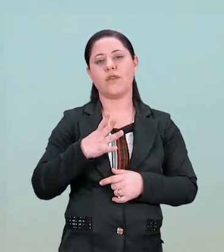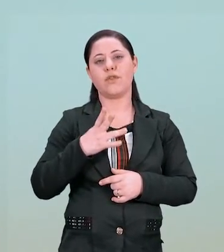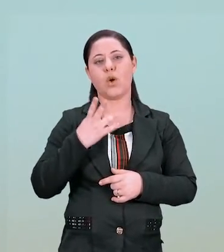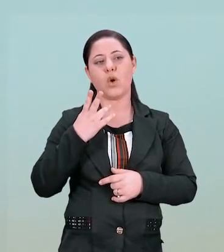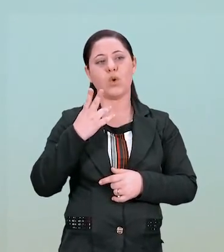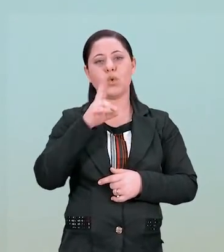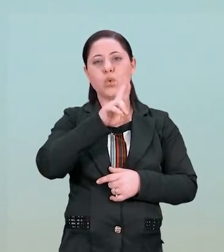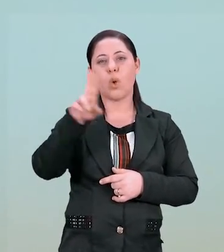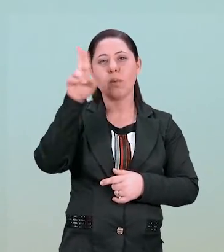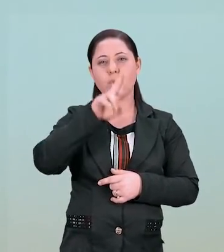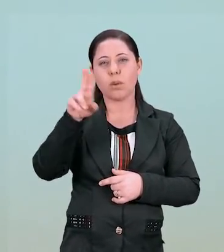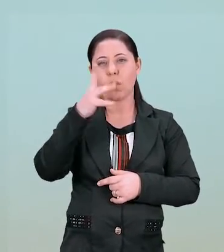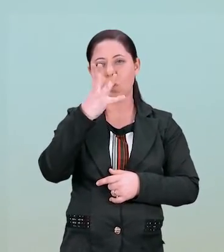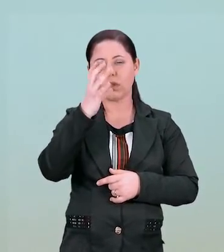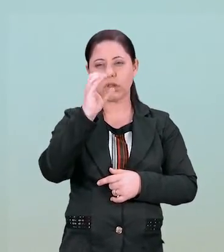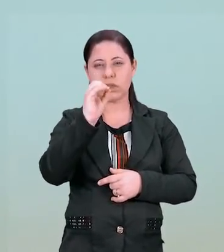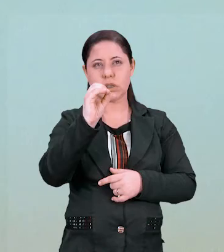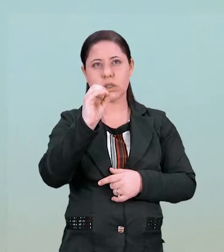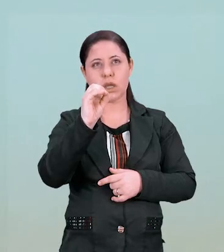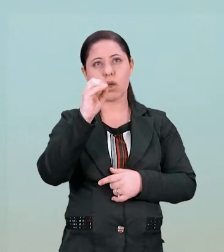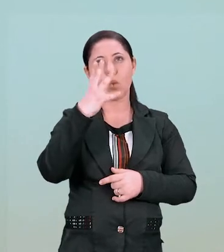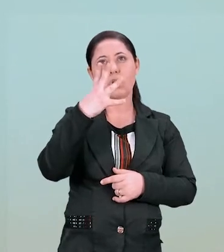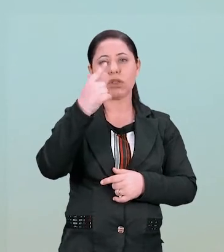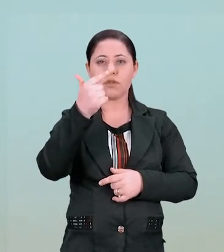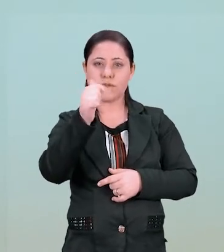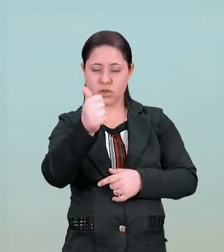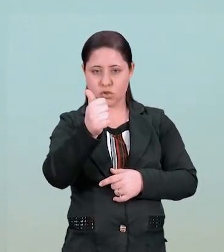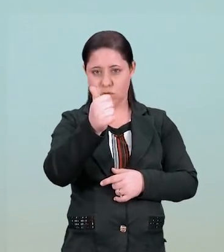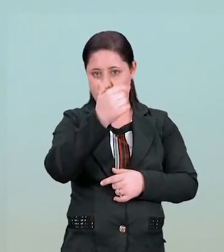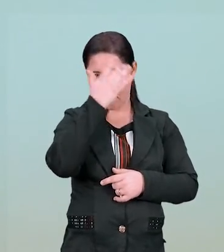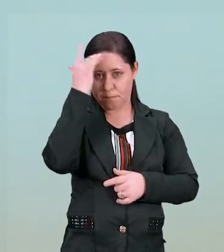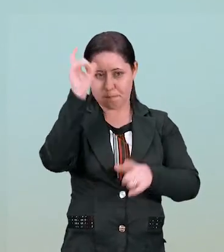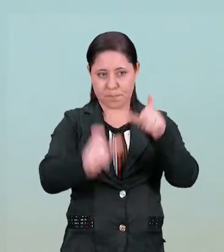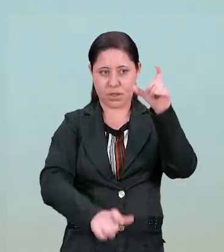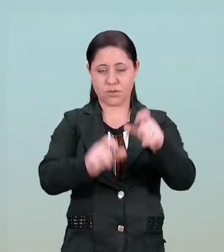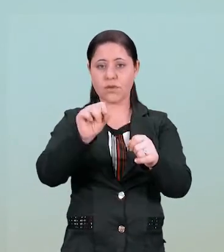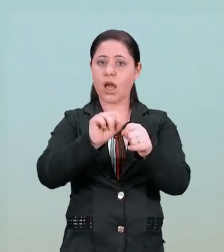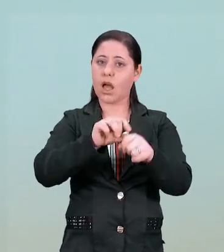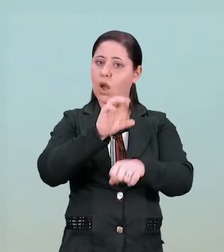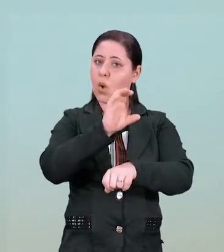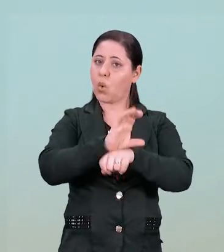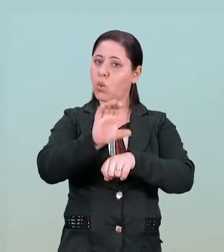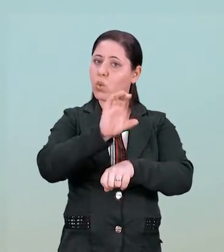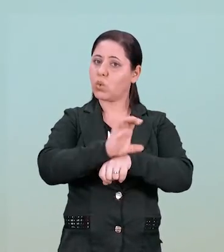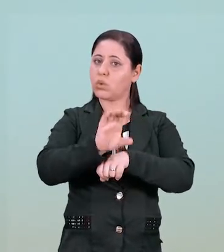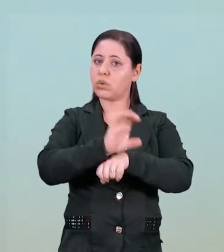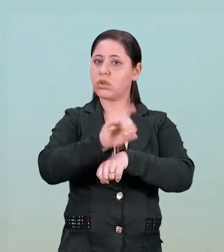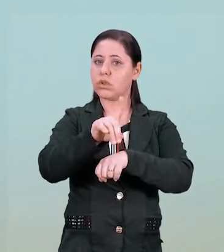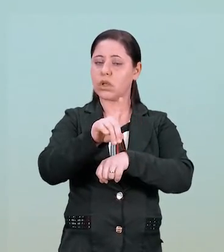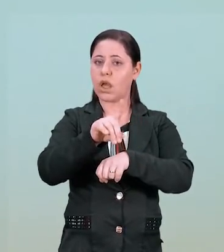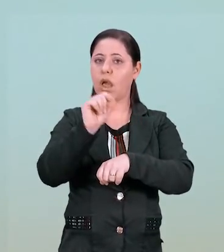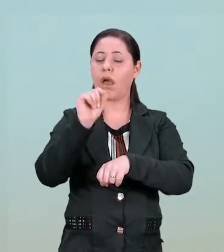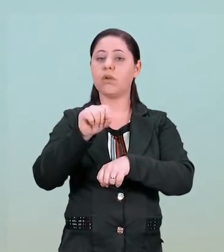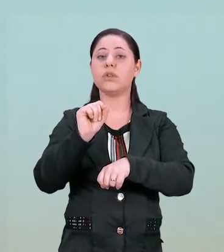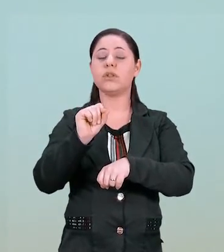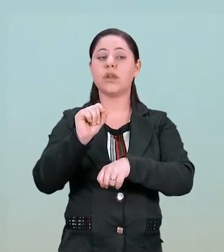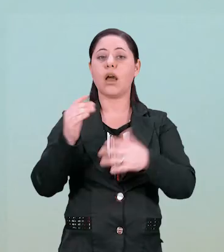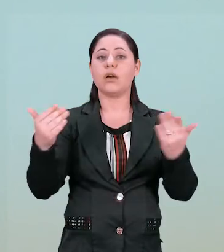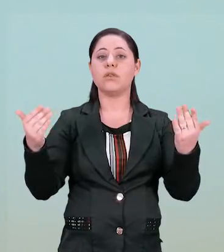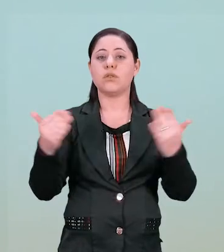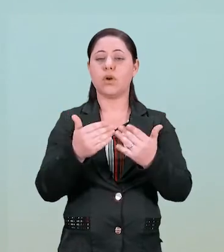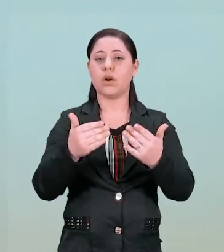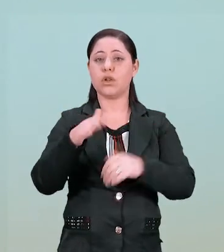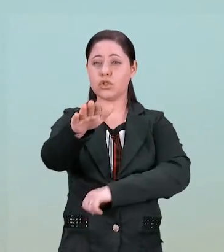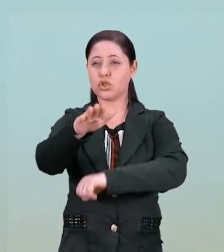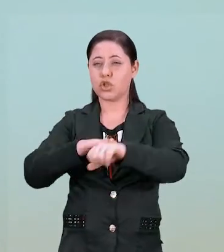temos 421 agentes penitenciários que concluíram o curso, né? Se pretende, neste momento, chamar